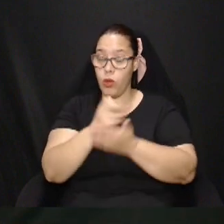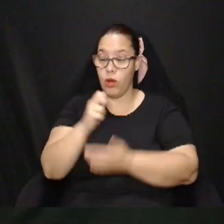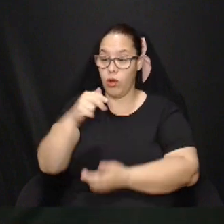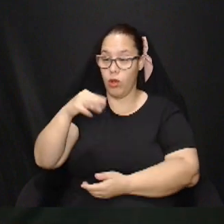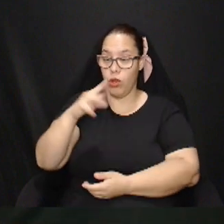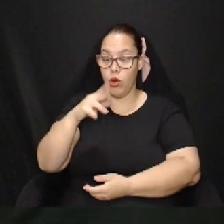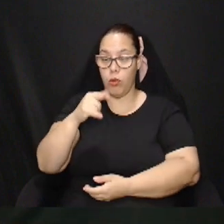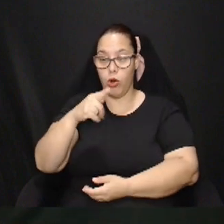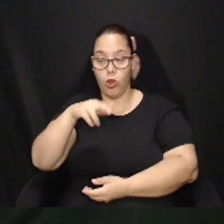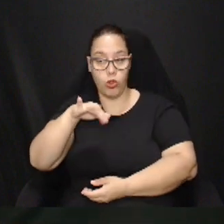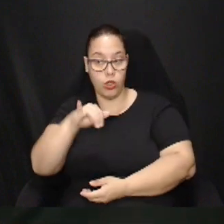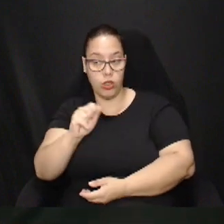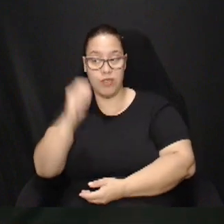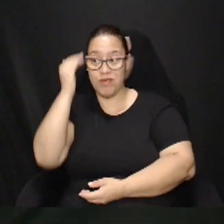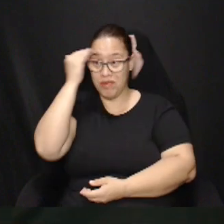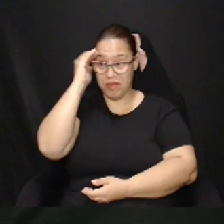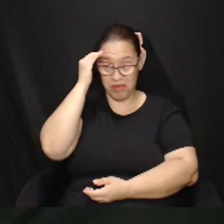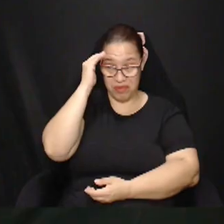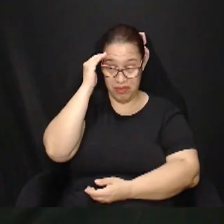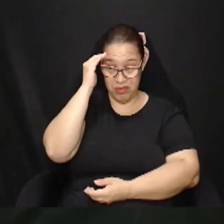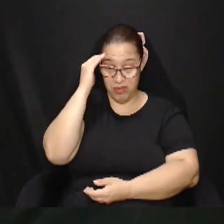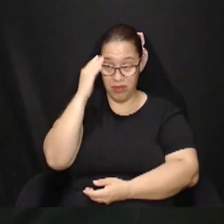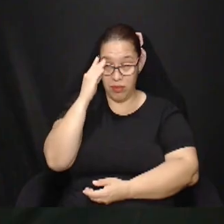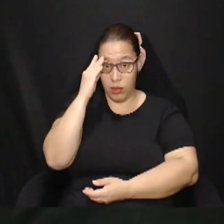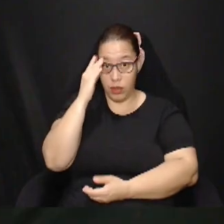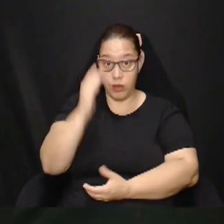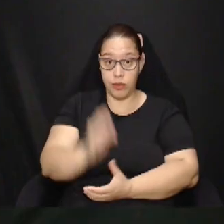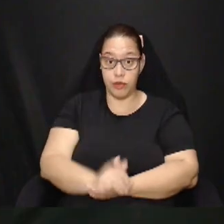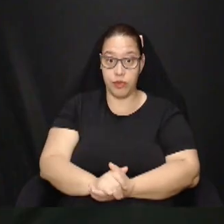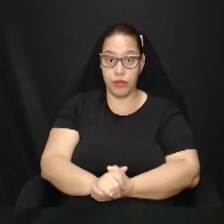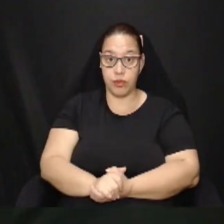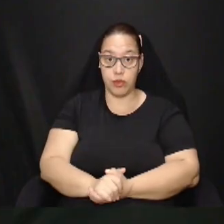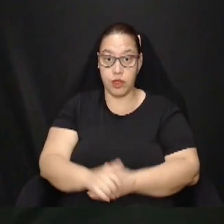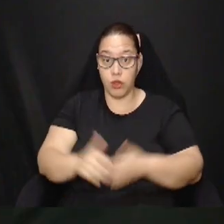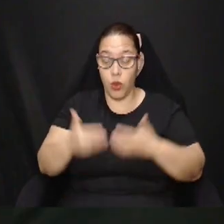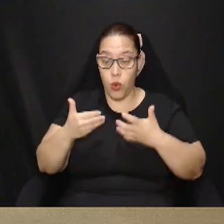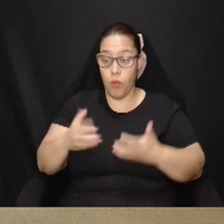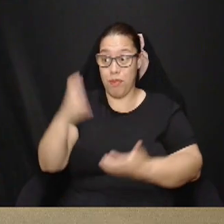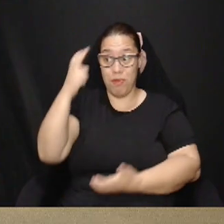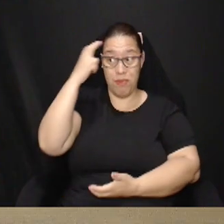gente a entender se é que a gente pode chamar de peso cultural? Sim,